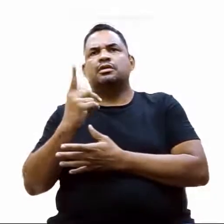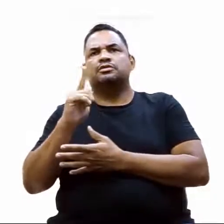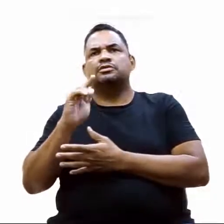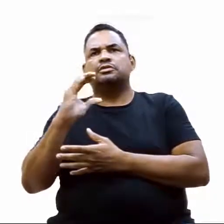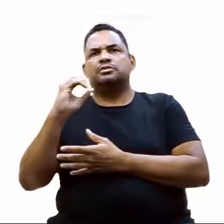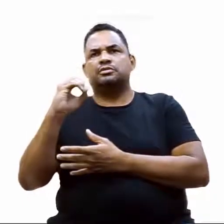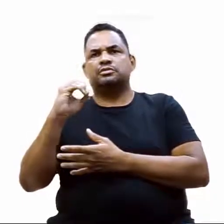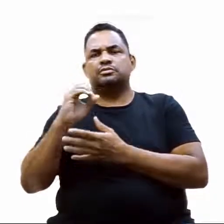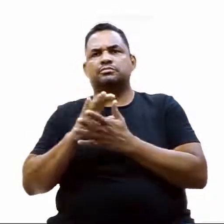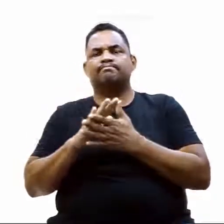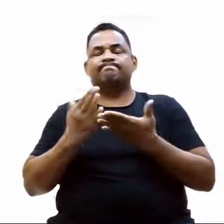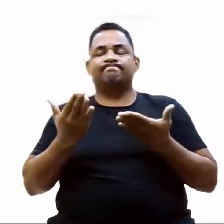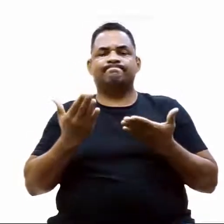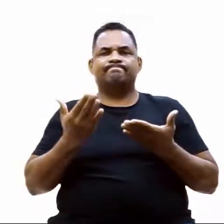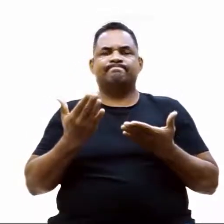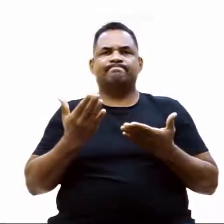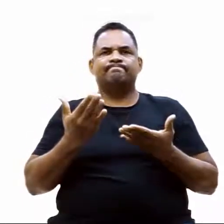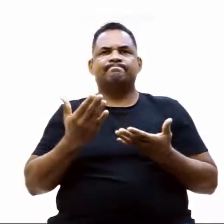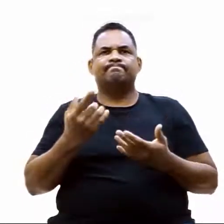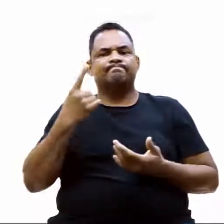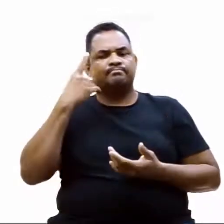Digamos que você